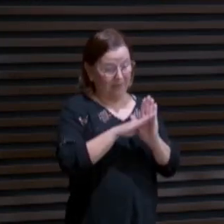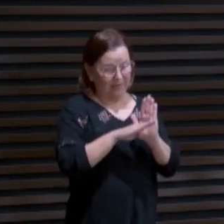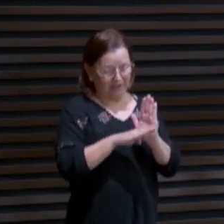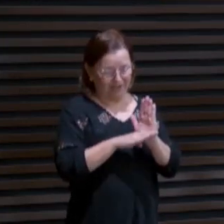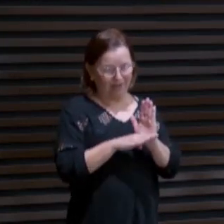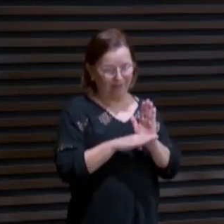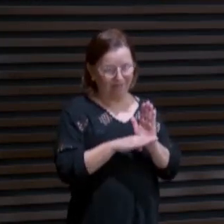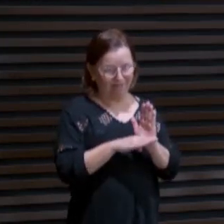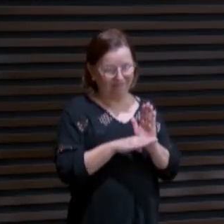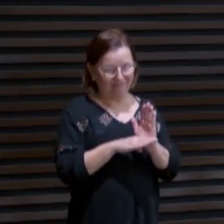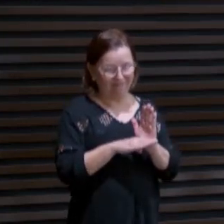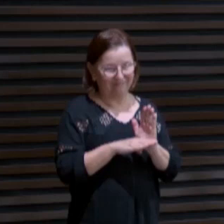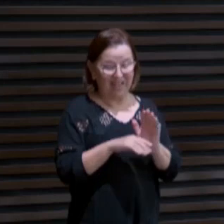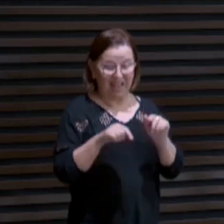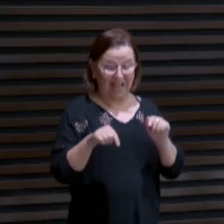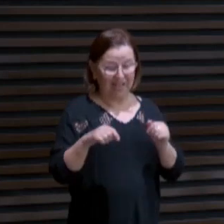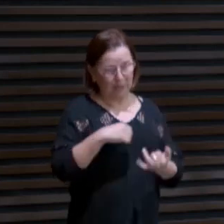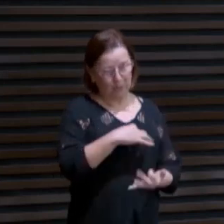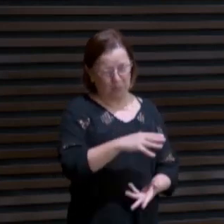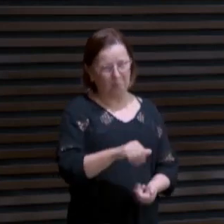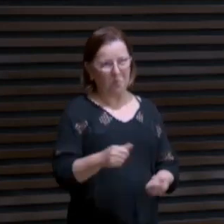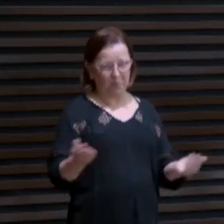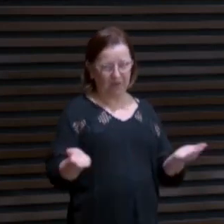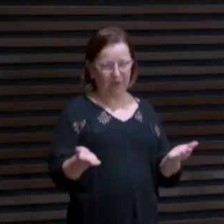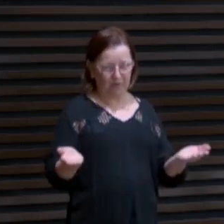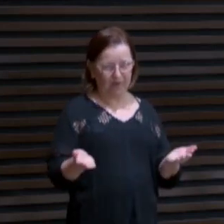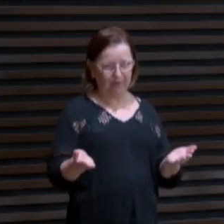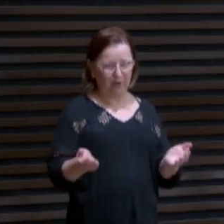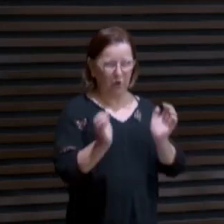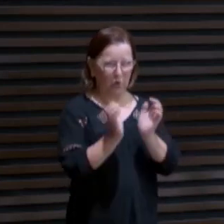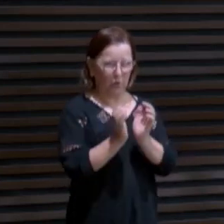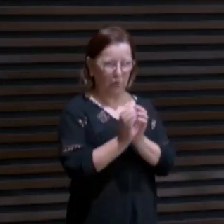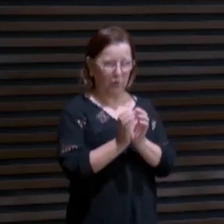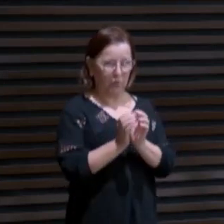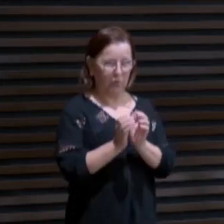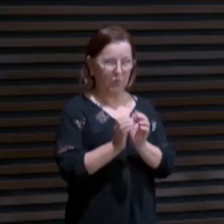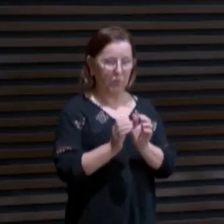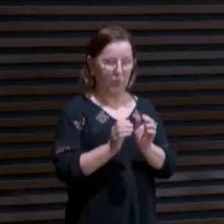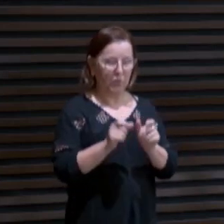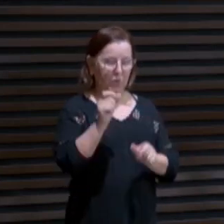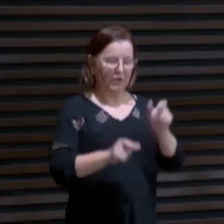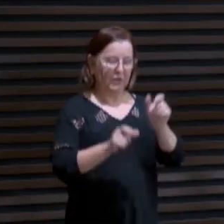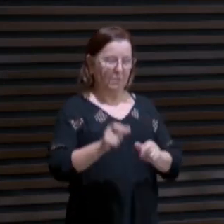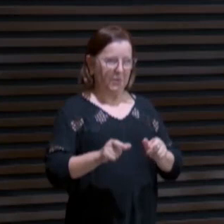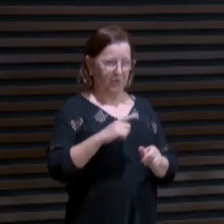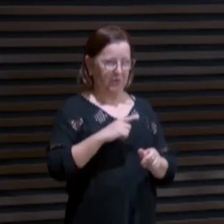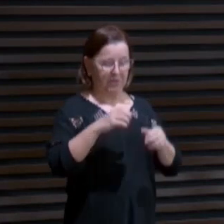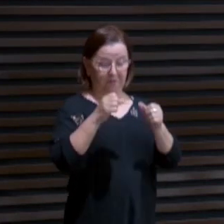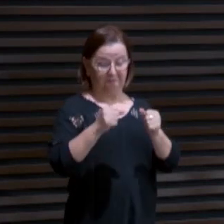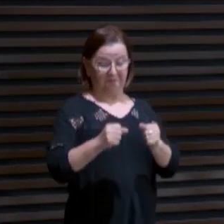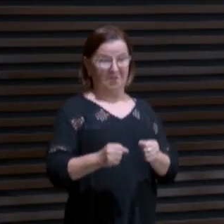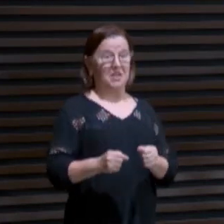plutocratas, aqueles que estão no topo da pirâmide. Ele não usou